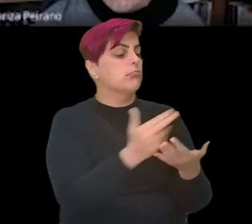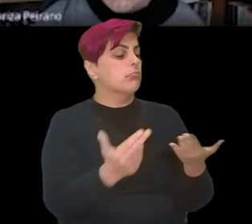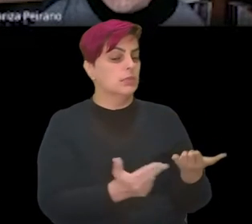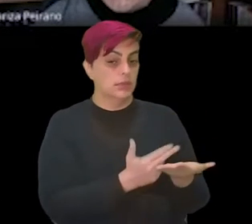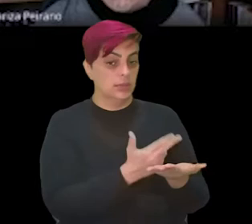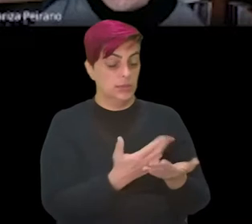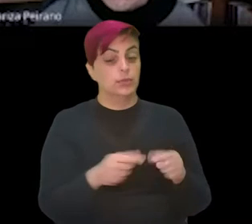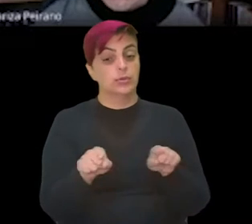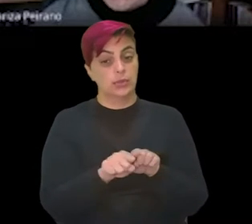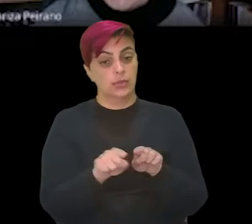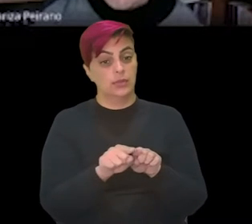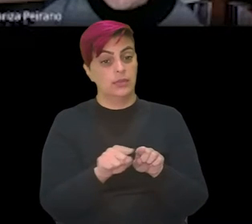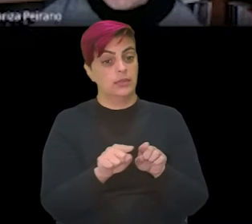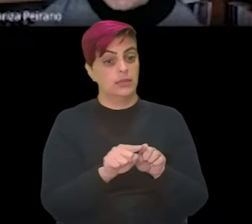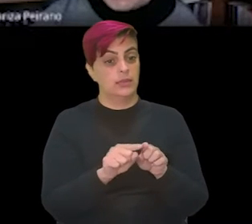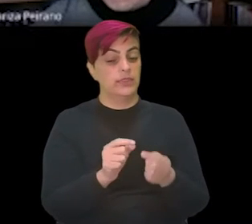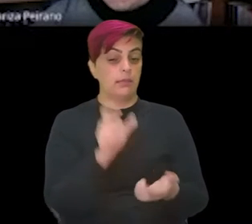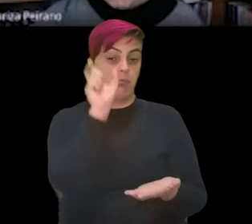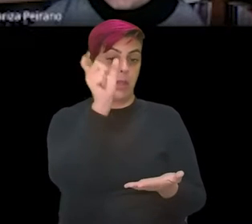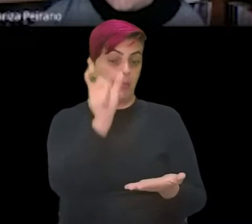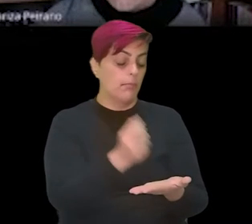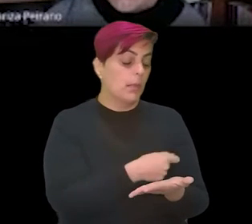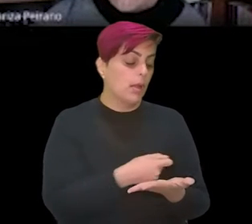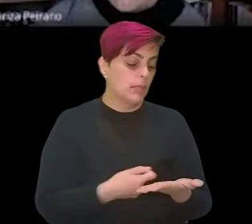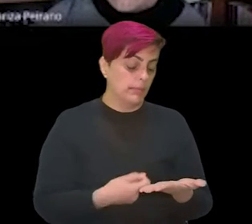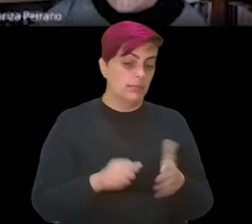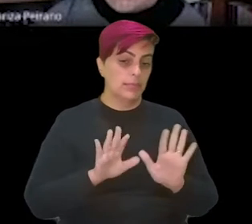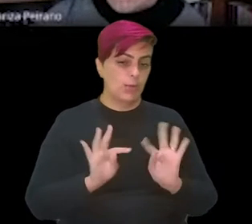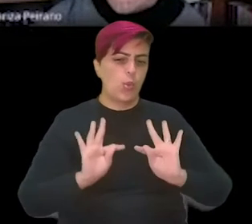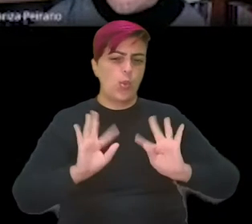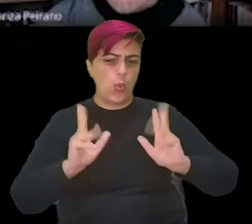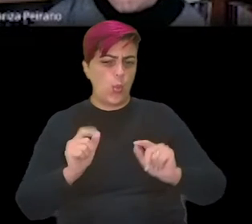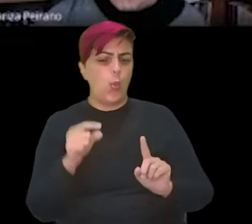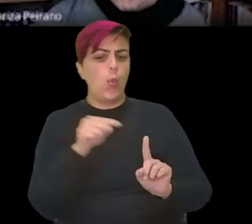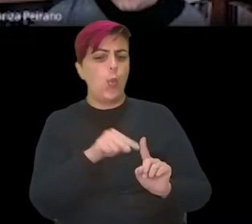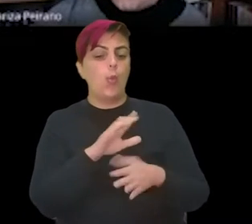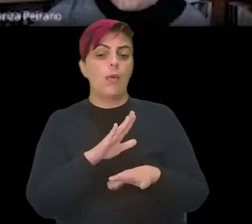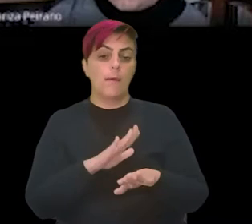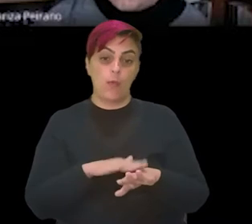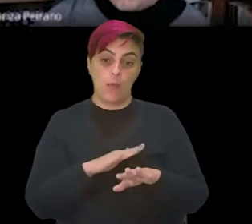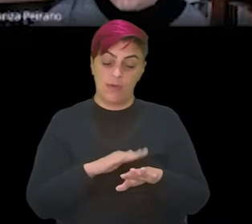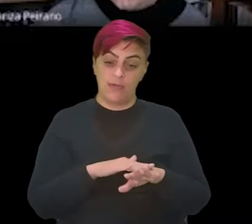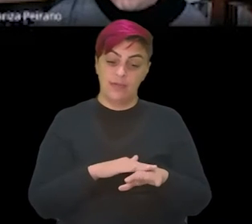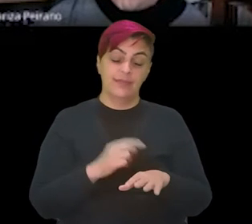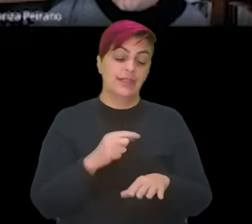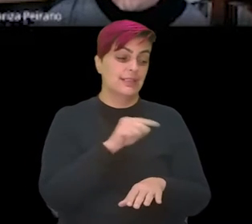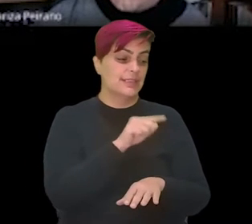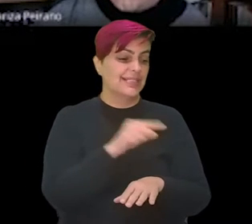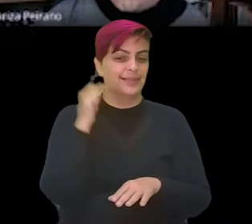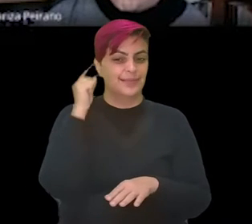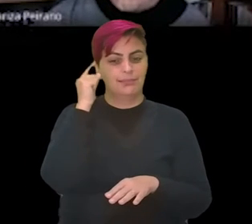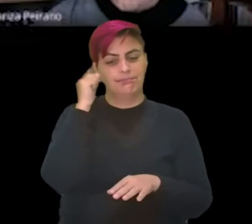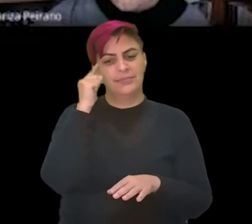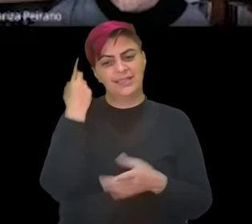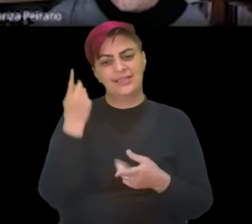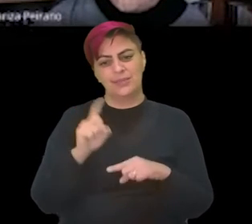e tomava nota dos termos de parentesco. Mas tudo o que fazia, ele achava que